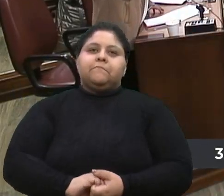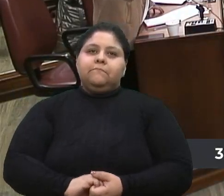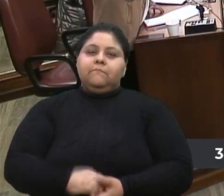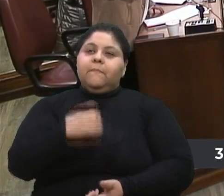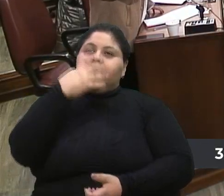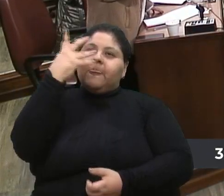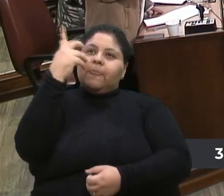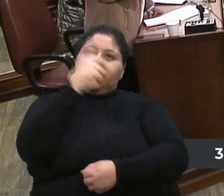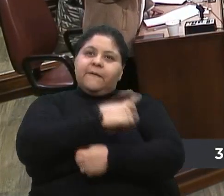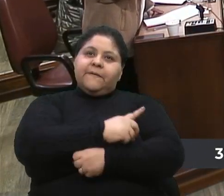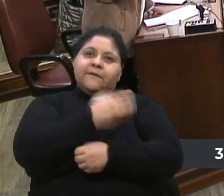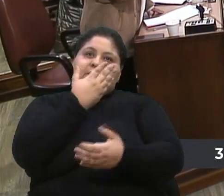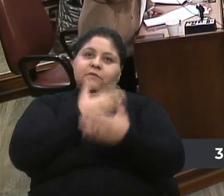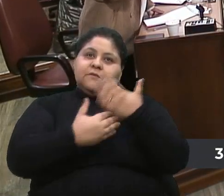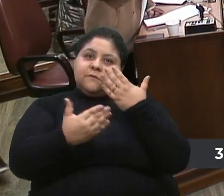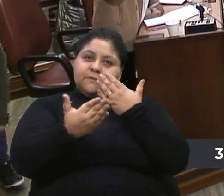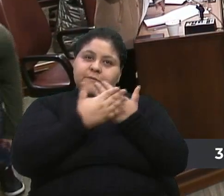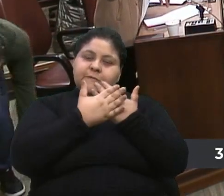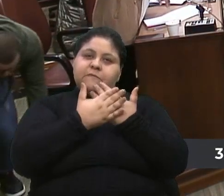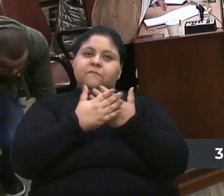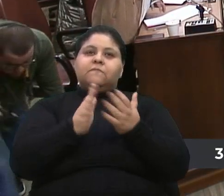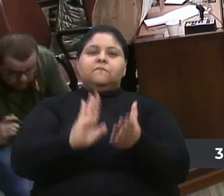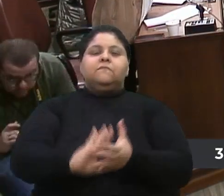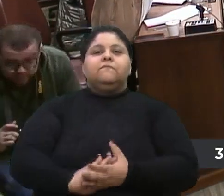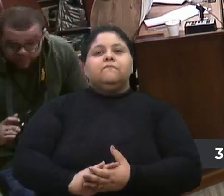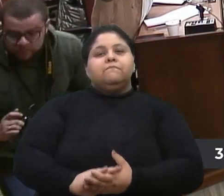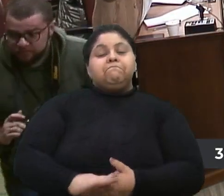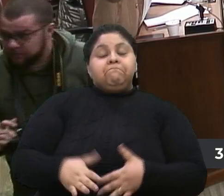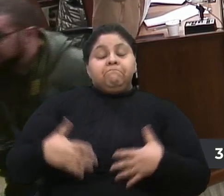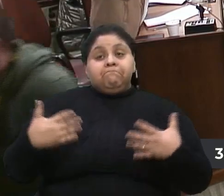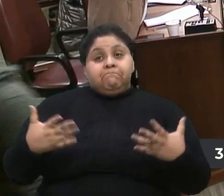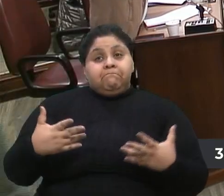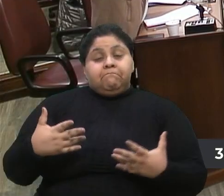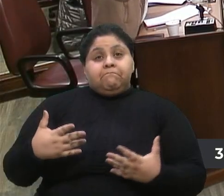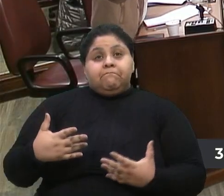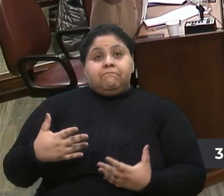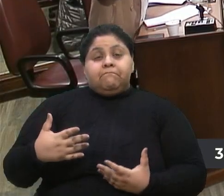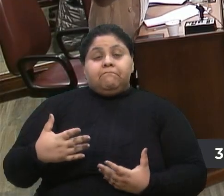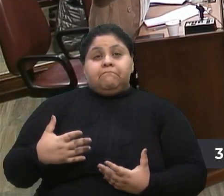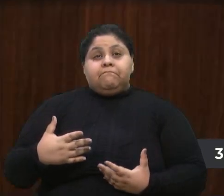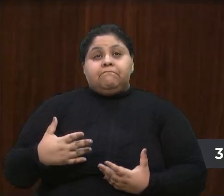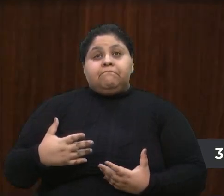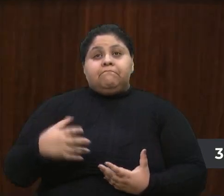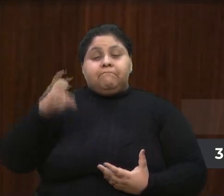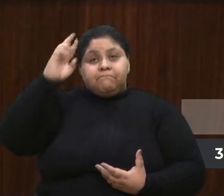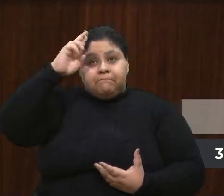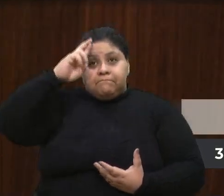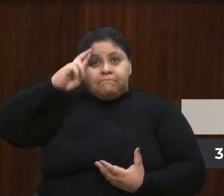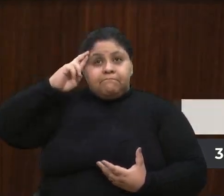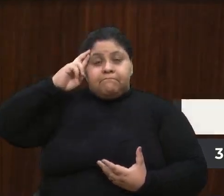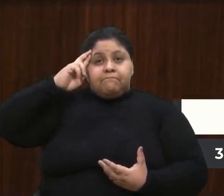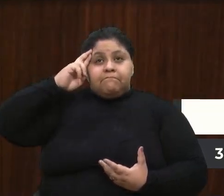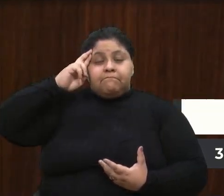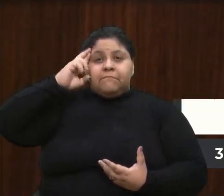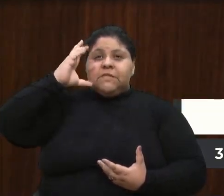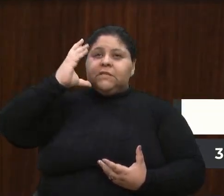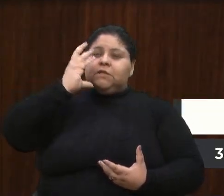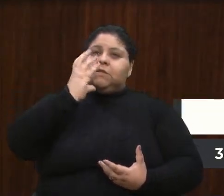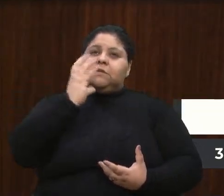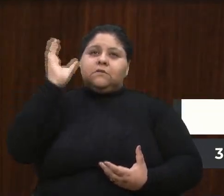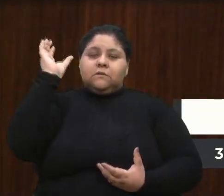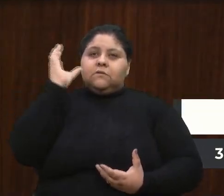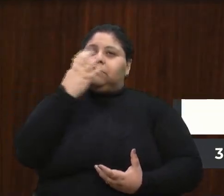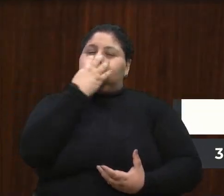Bom dia a todas e a todos. Então, vereador Cadore e vereador Rafael Bueno estão de prova que eu